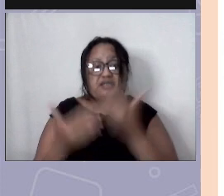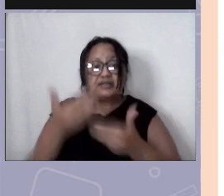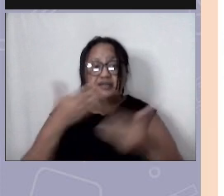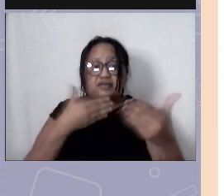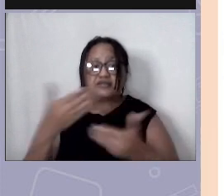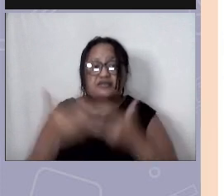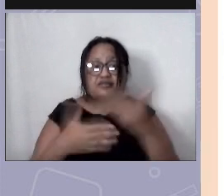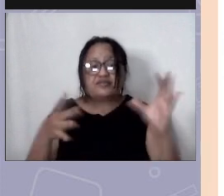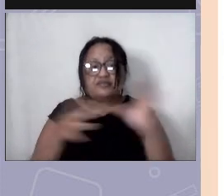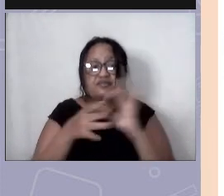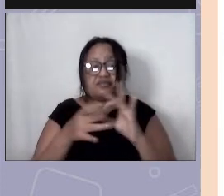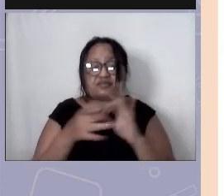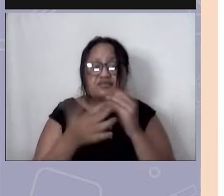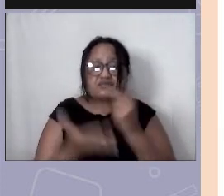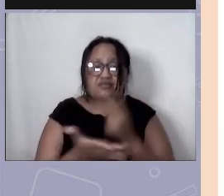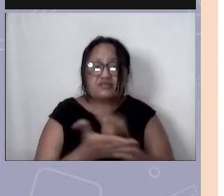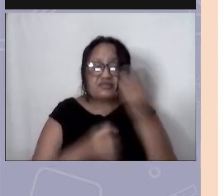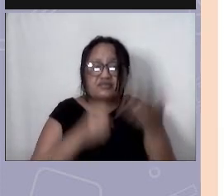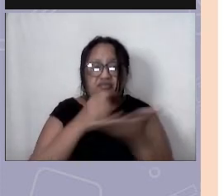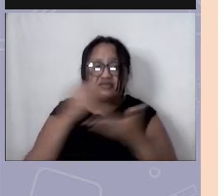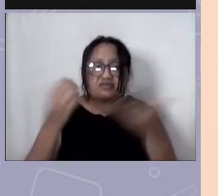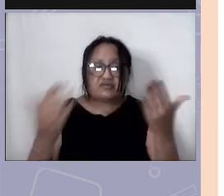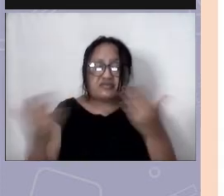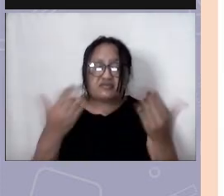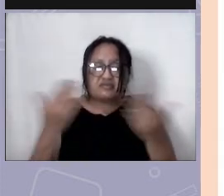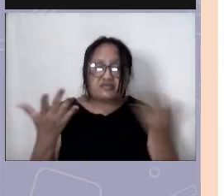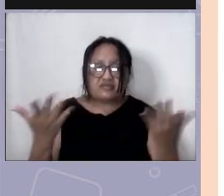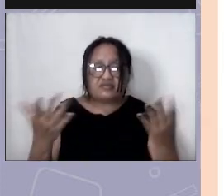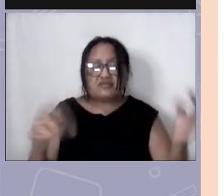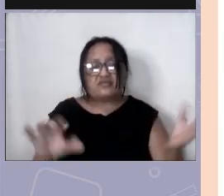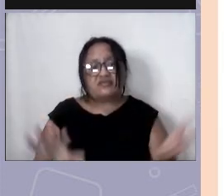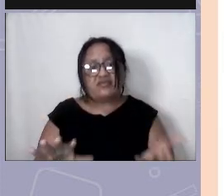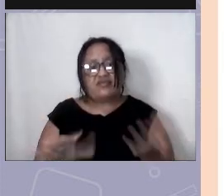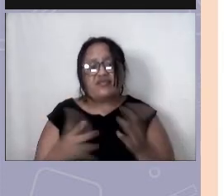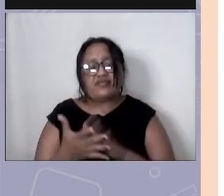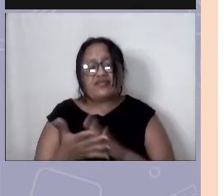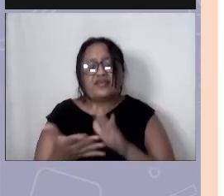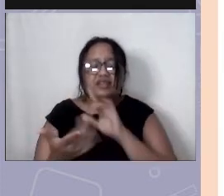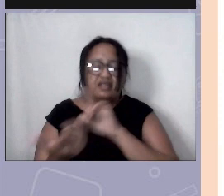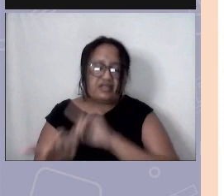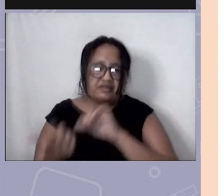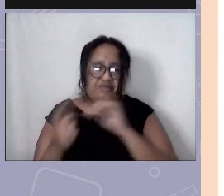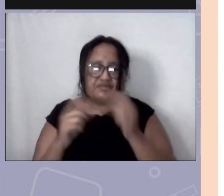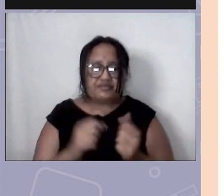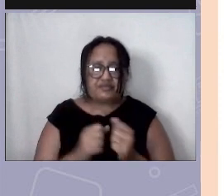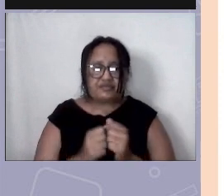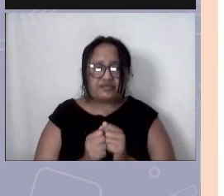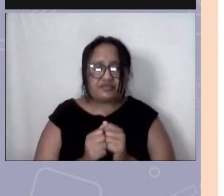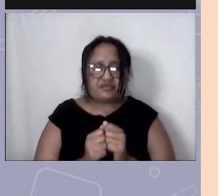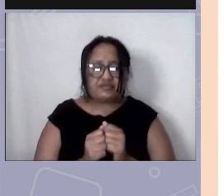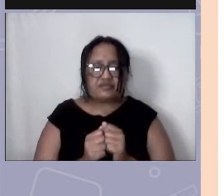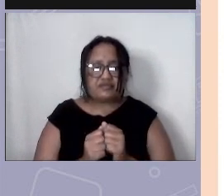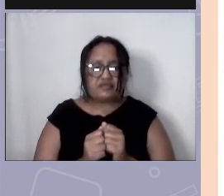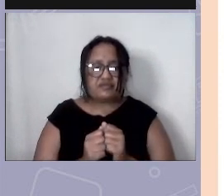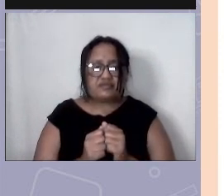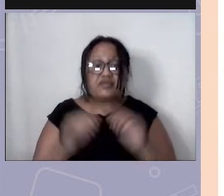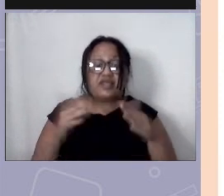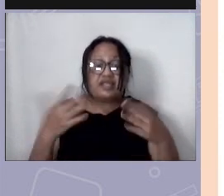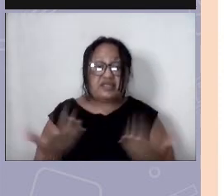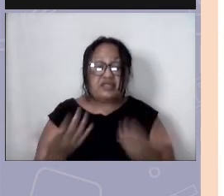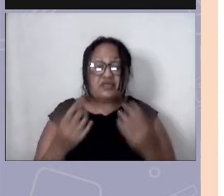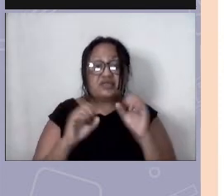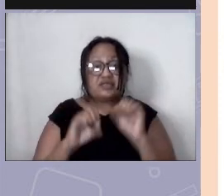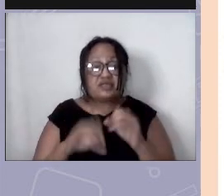ligações que ocorrem entre as bases adenina sempre se liga com timina e guanina com citosina e vice-versa então se a gente